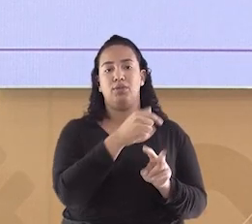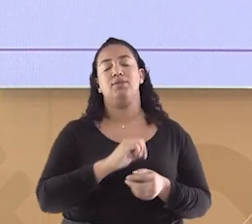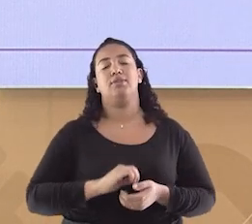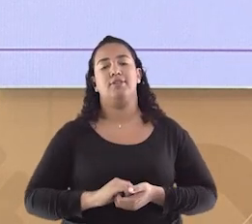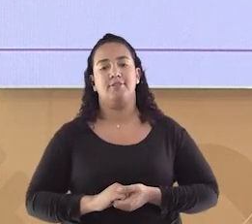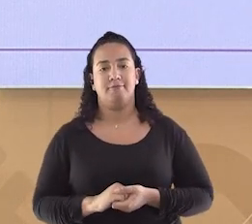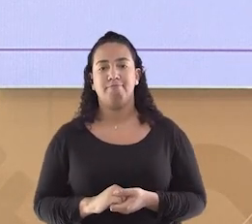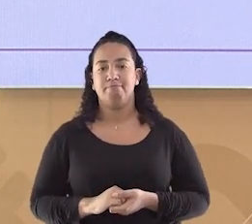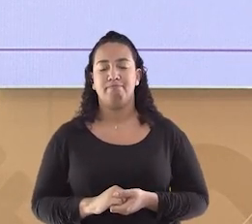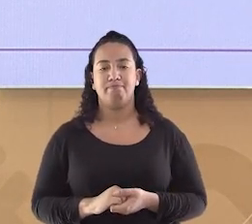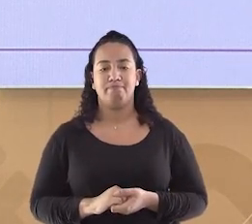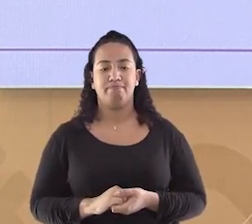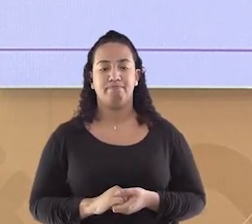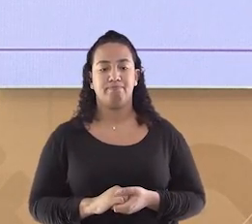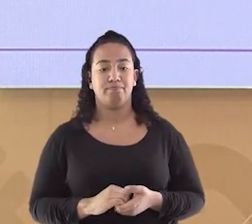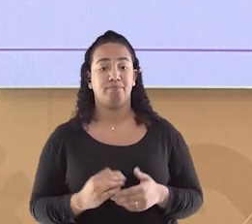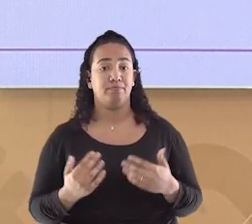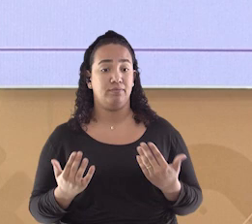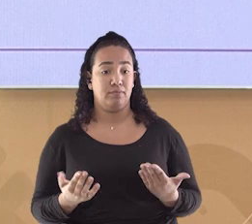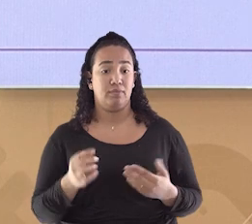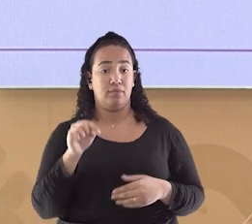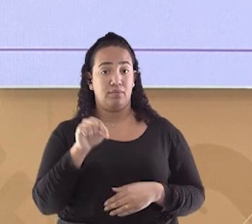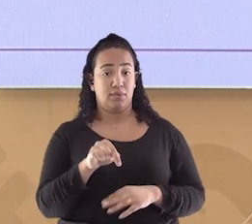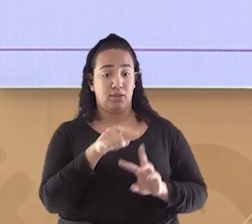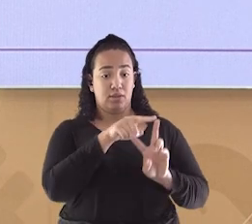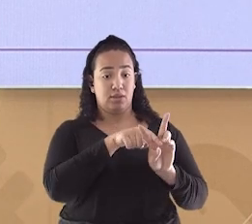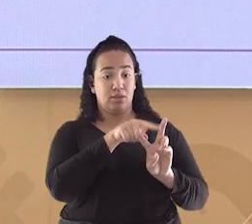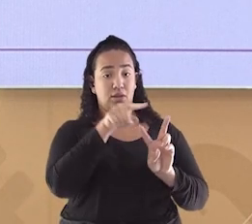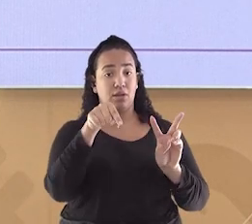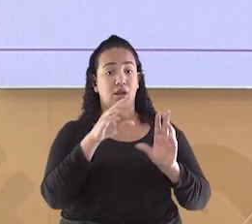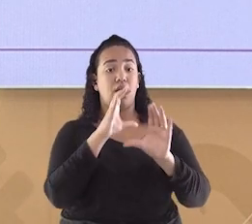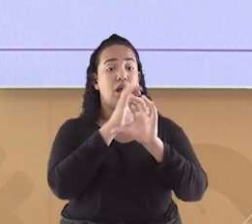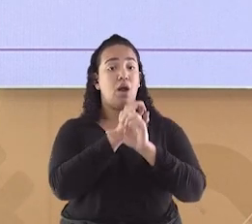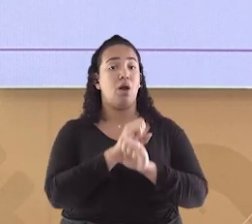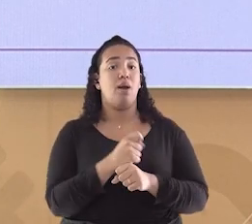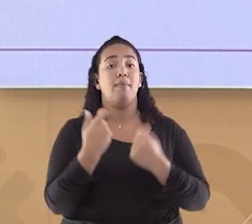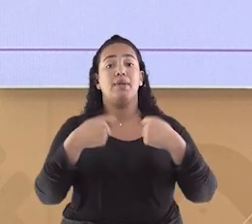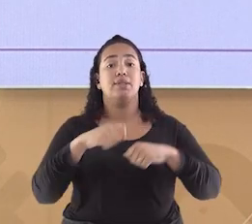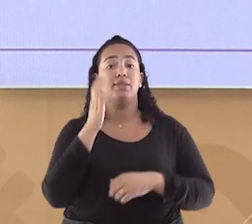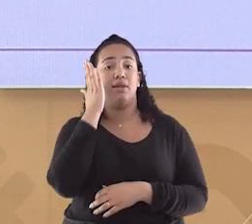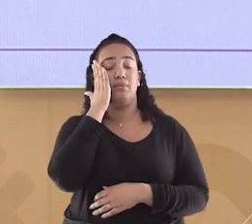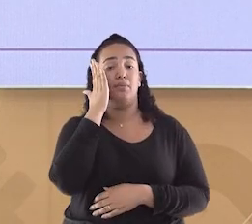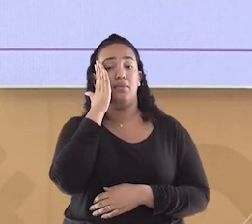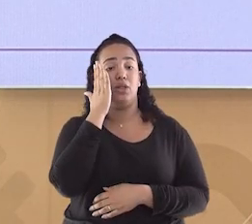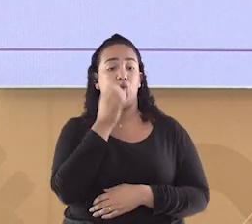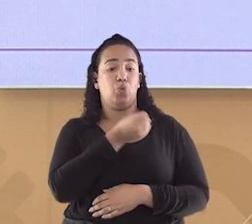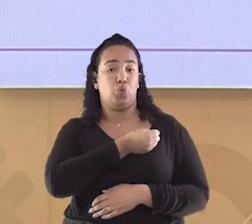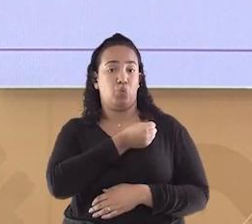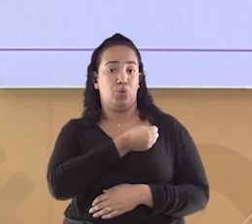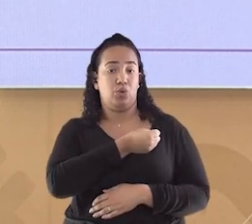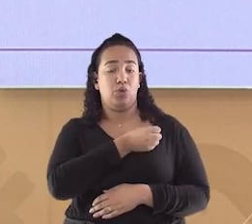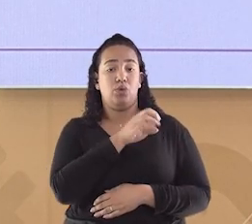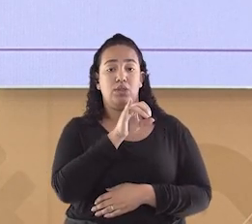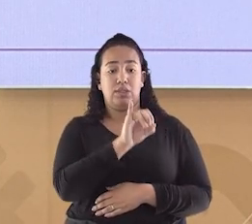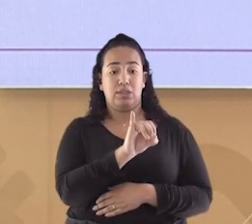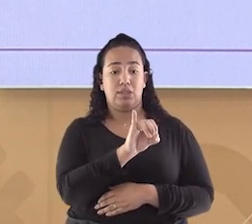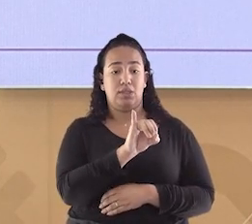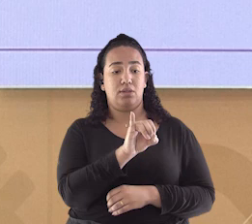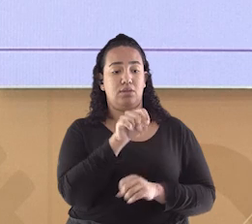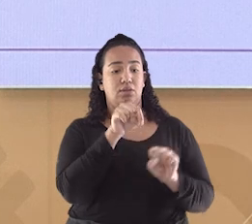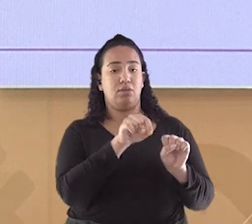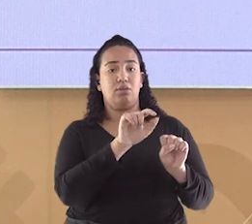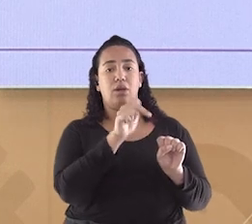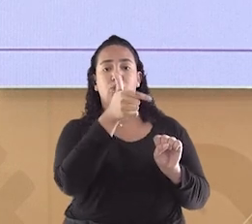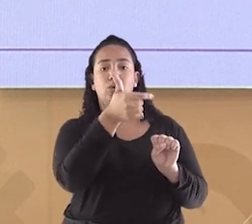uma raiz quadrada. Para calcular essa raiz, devemos encontrar um número que, elevando a